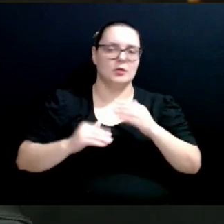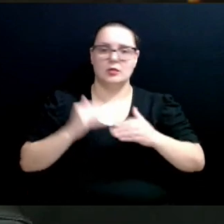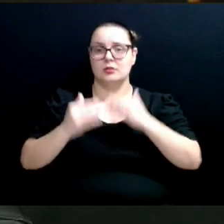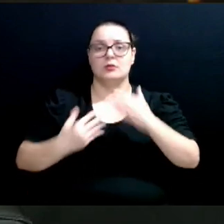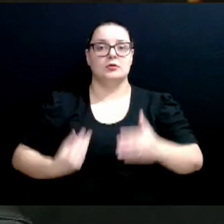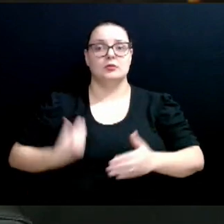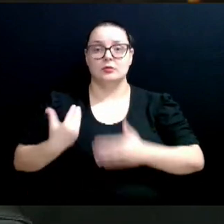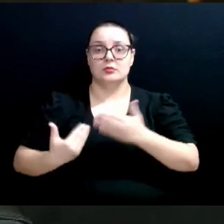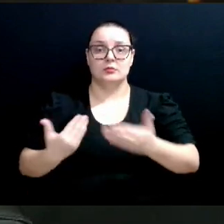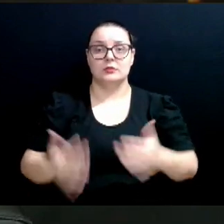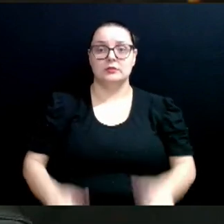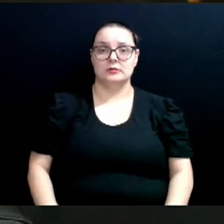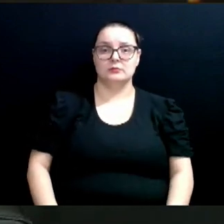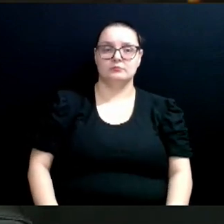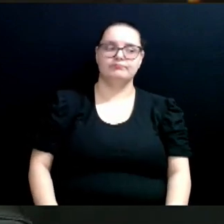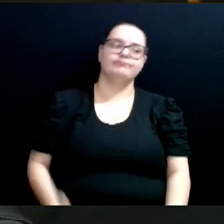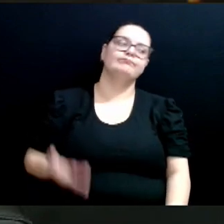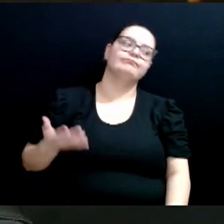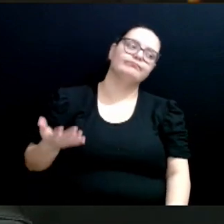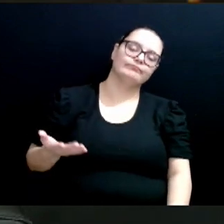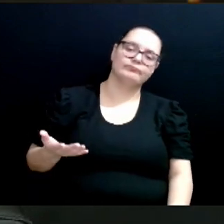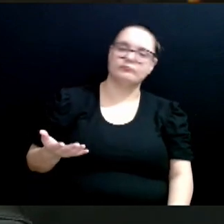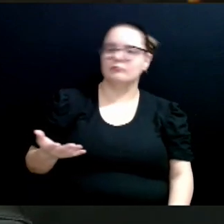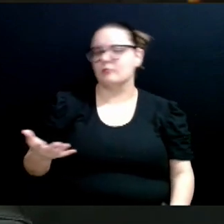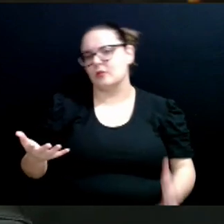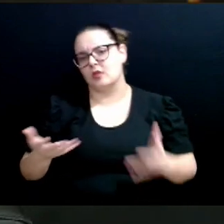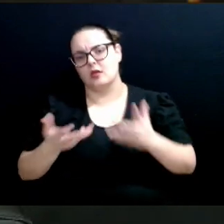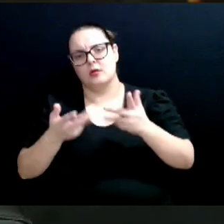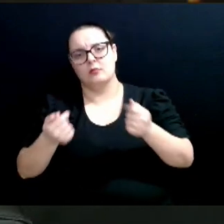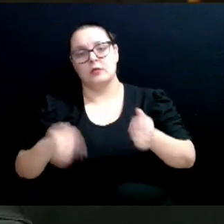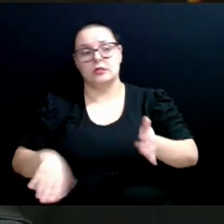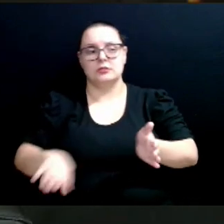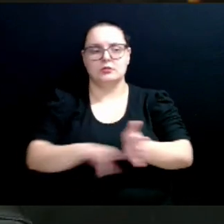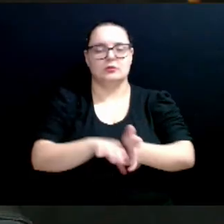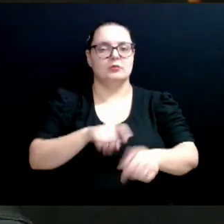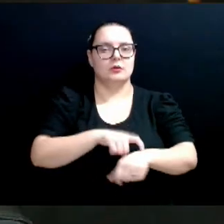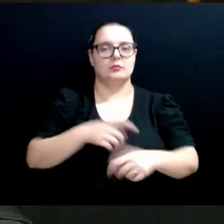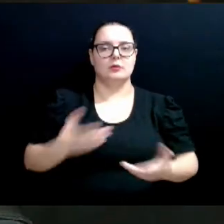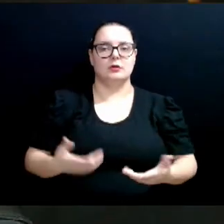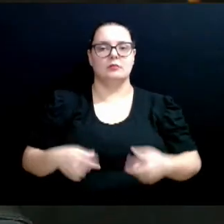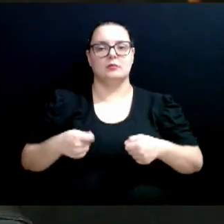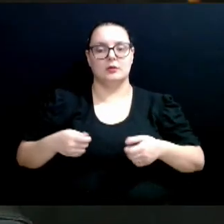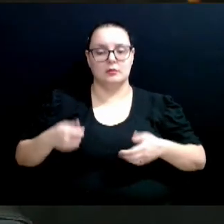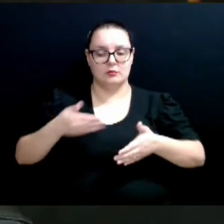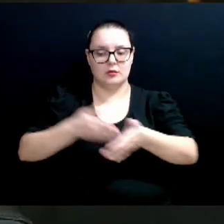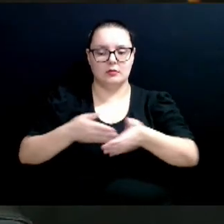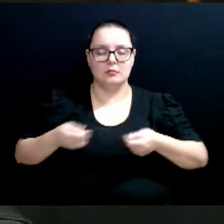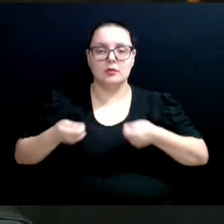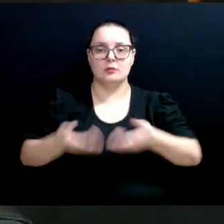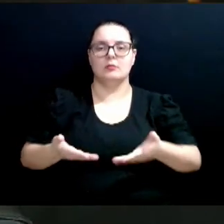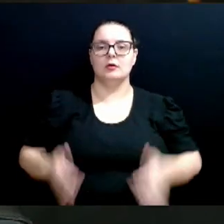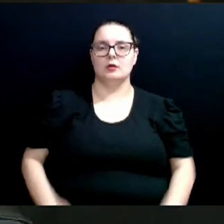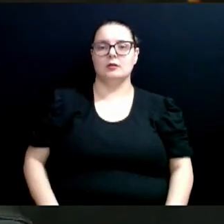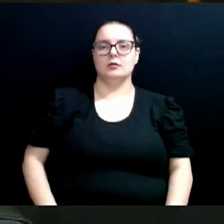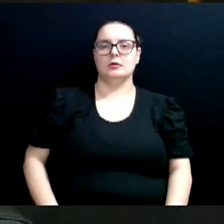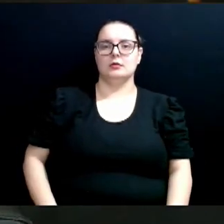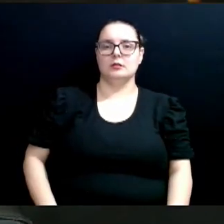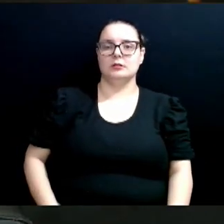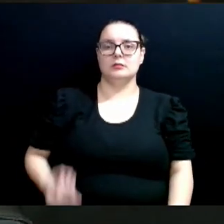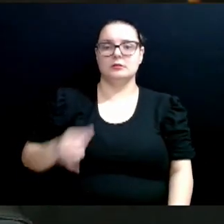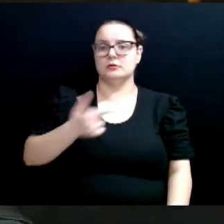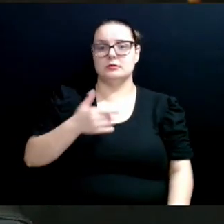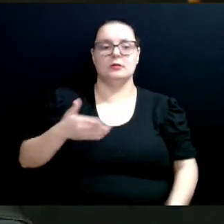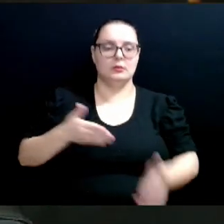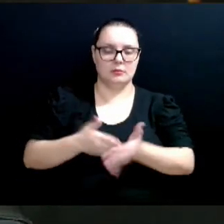mas, gente, é maravilhoso, só que chega um momento que você precisa impor limite, porque se você não impõe limite, você vai